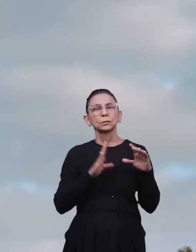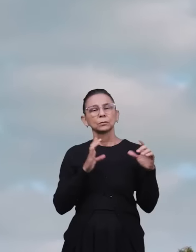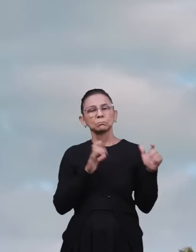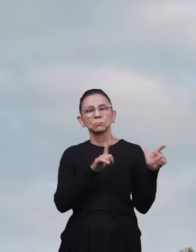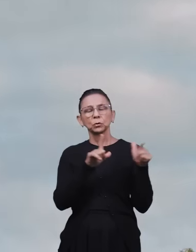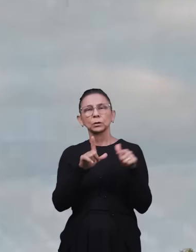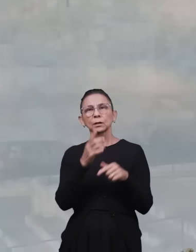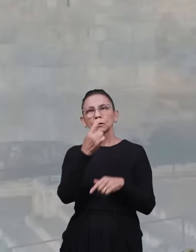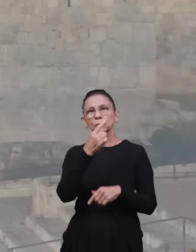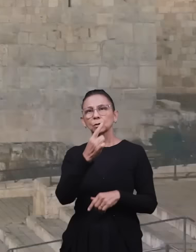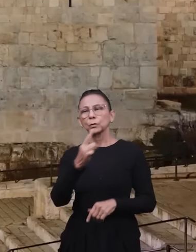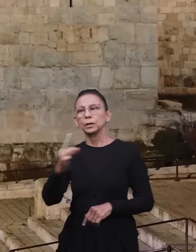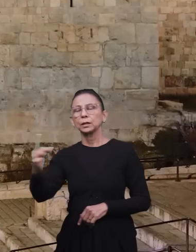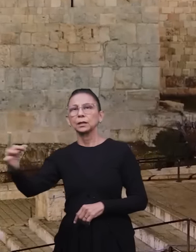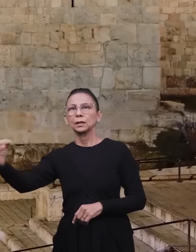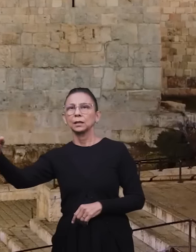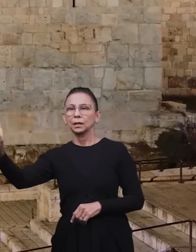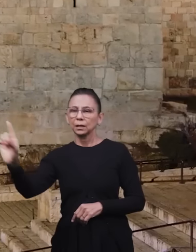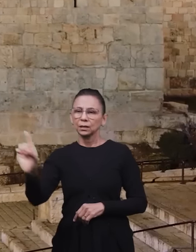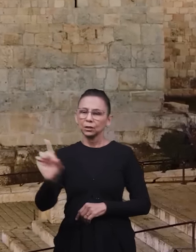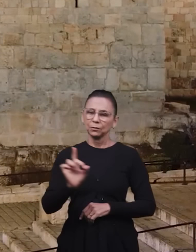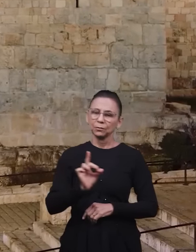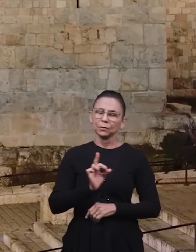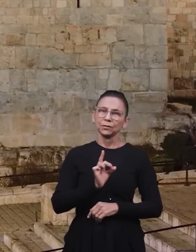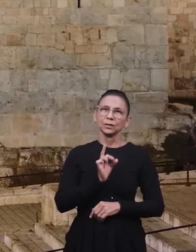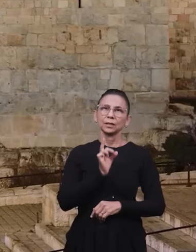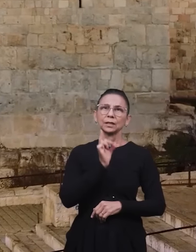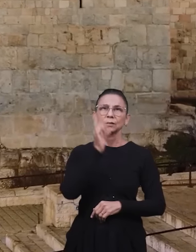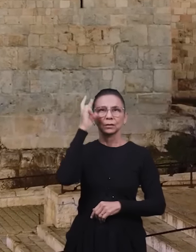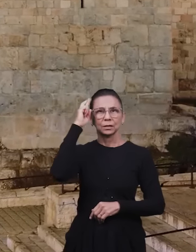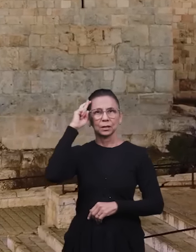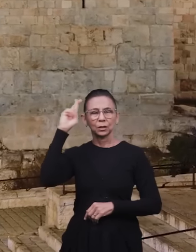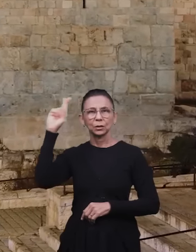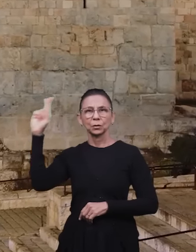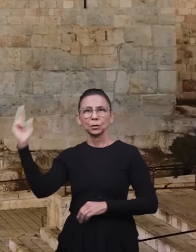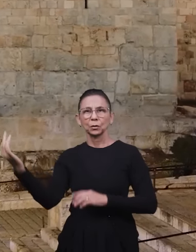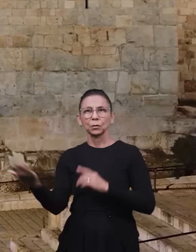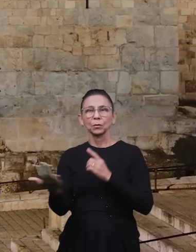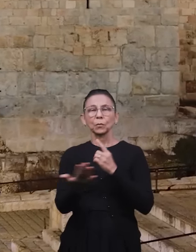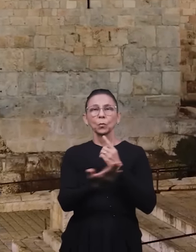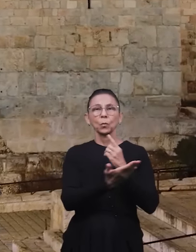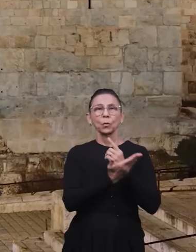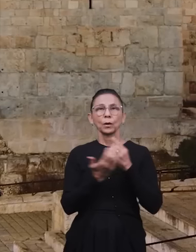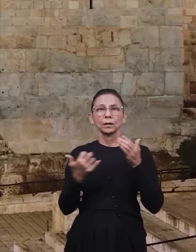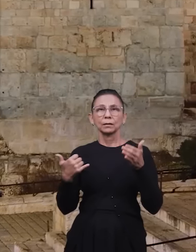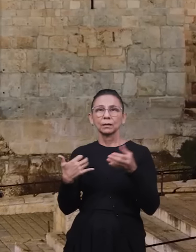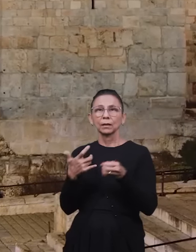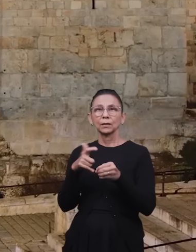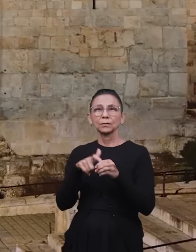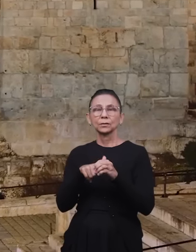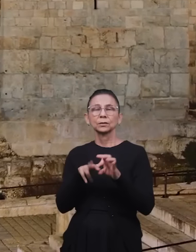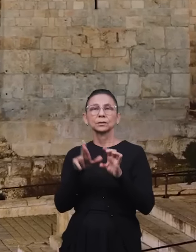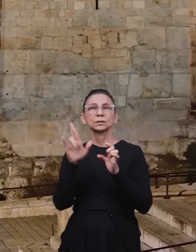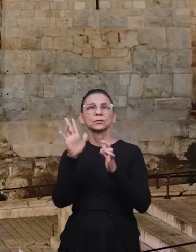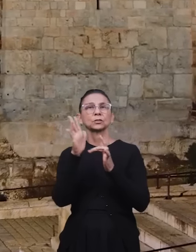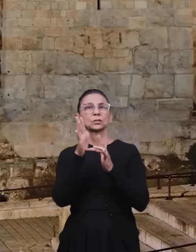mal. Tua entrada e saída, desde agora até